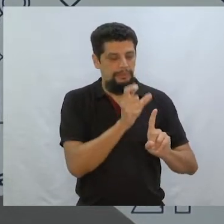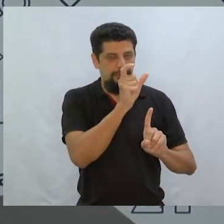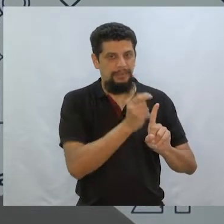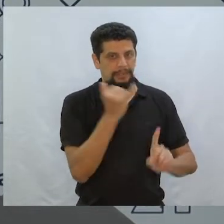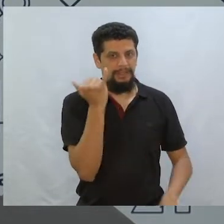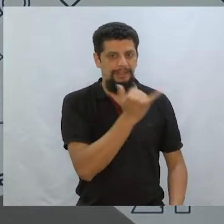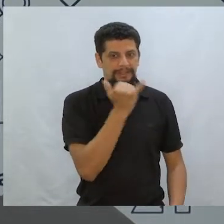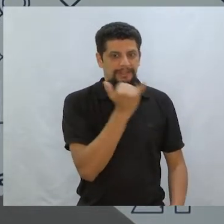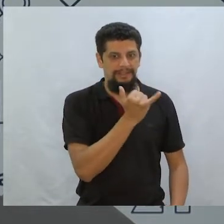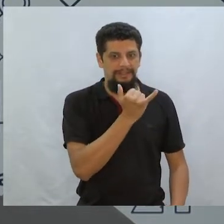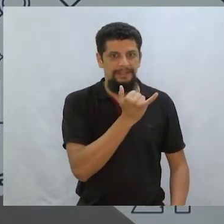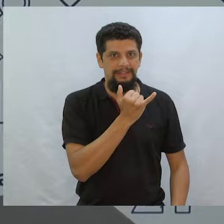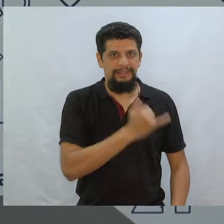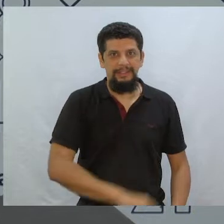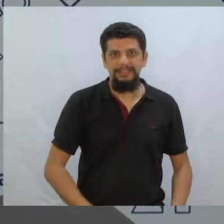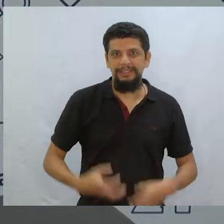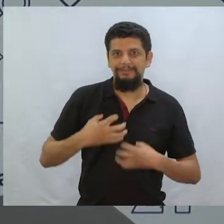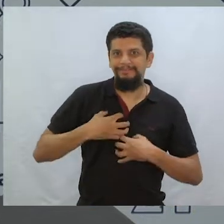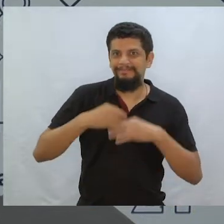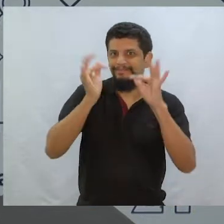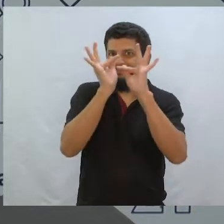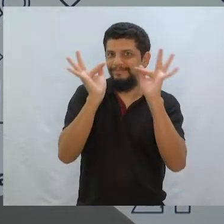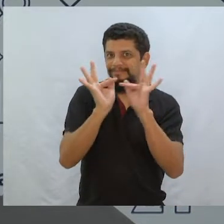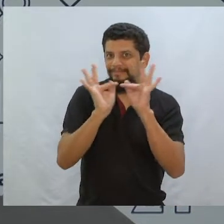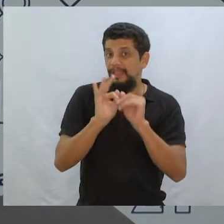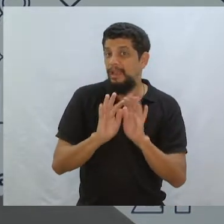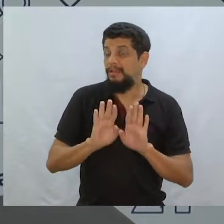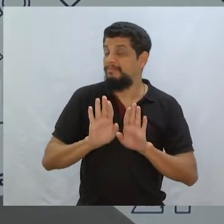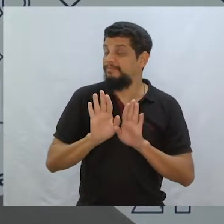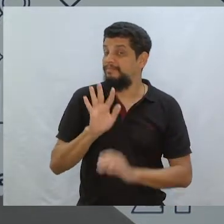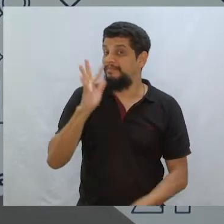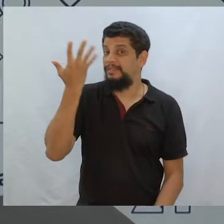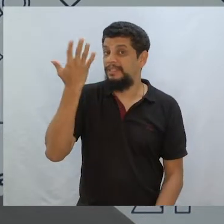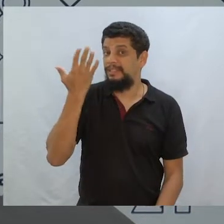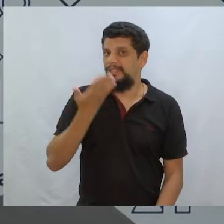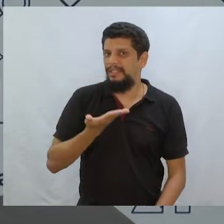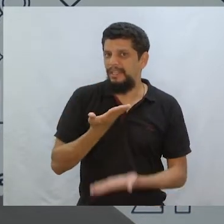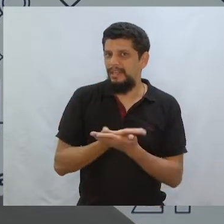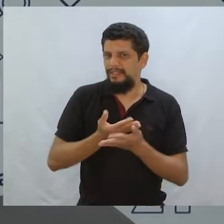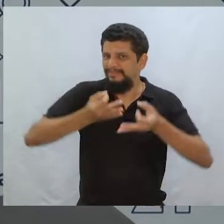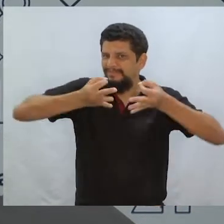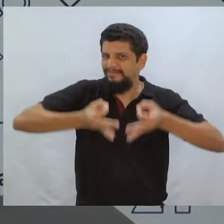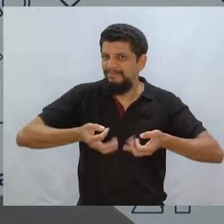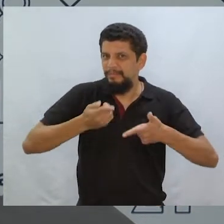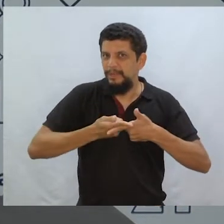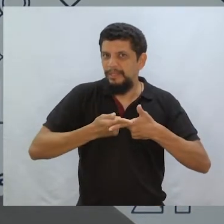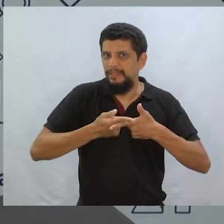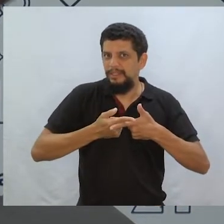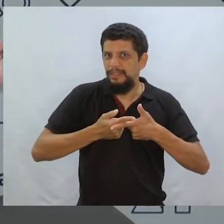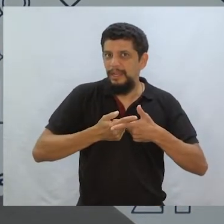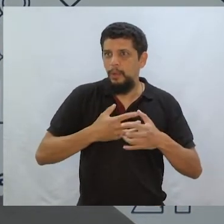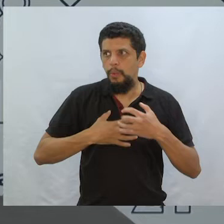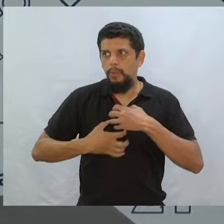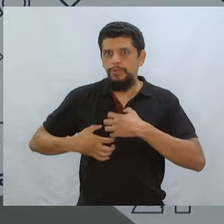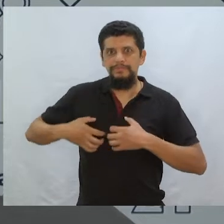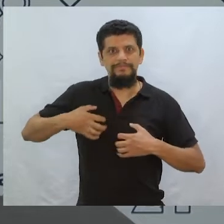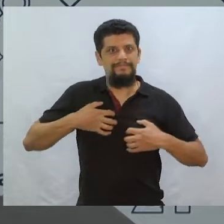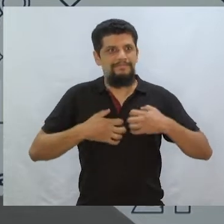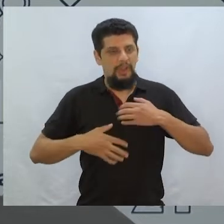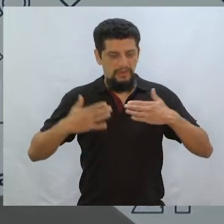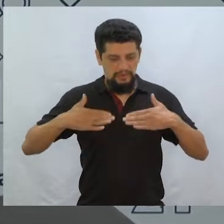contando que ele está extremamente empolgada e que nem acontece a aula direito por conta da